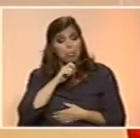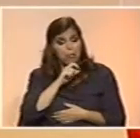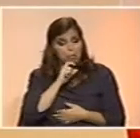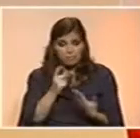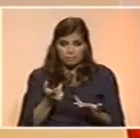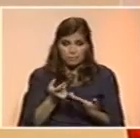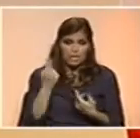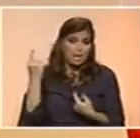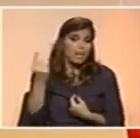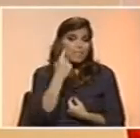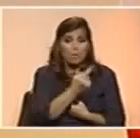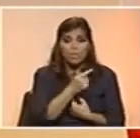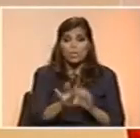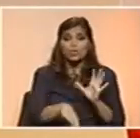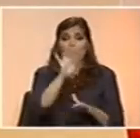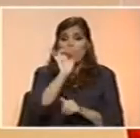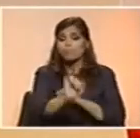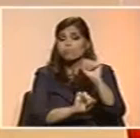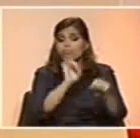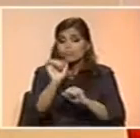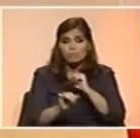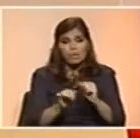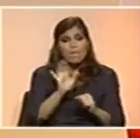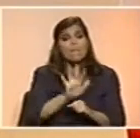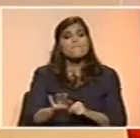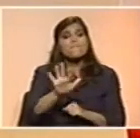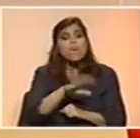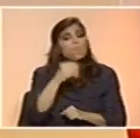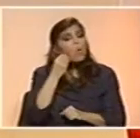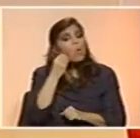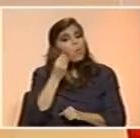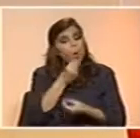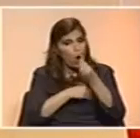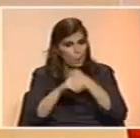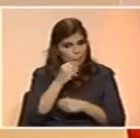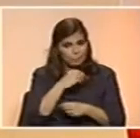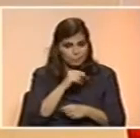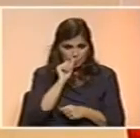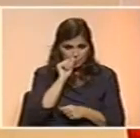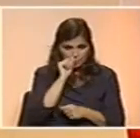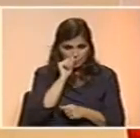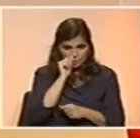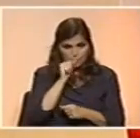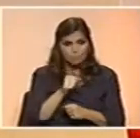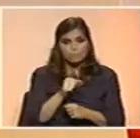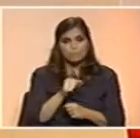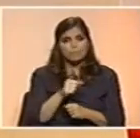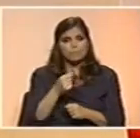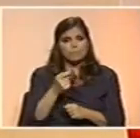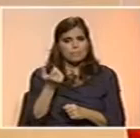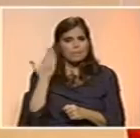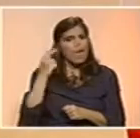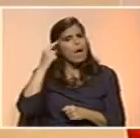Pois cada um tem a sua opção da forma da alimentação, como tem as suas opções a outro nível. Não? Há um pouco uma